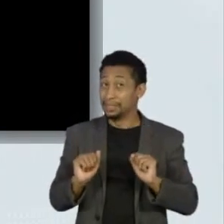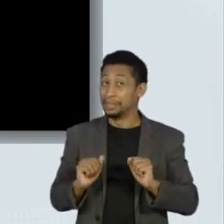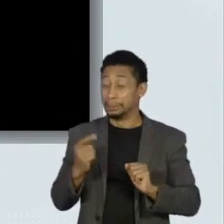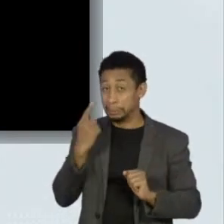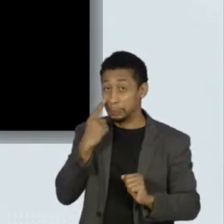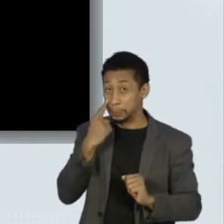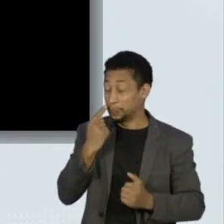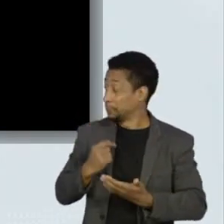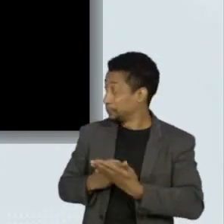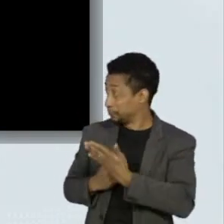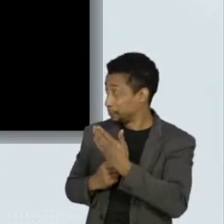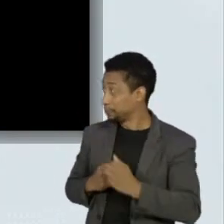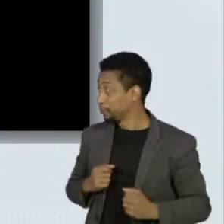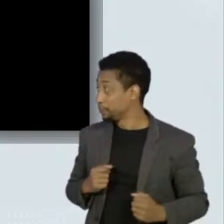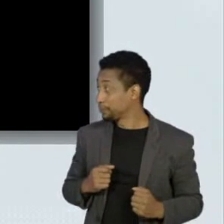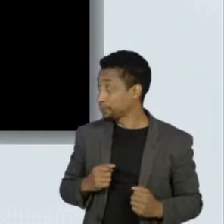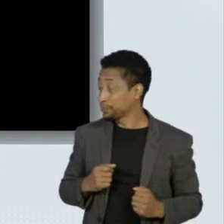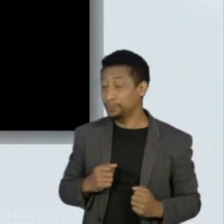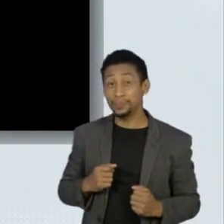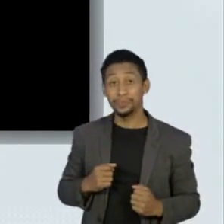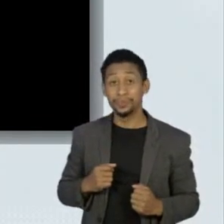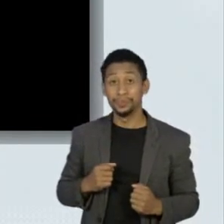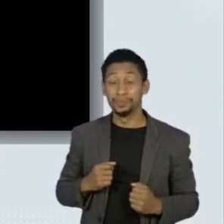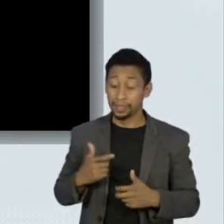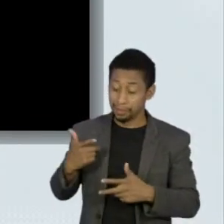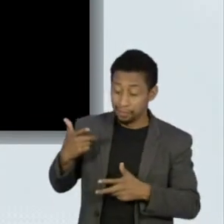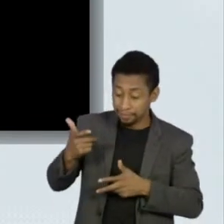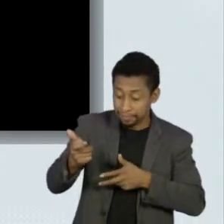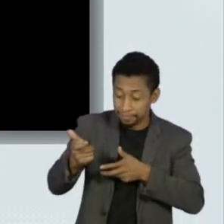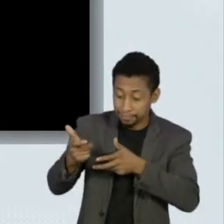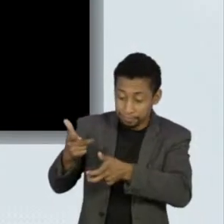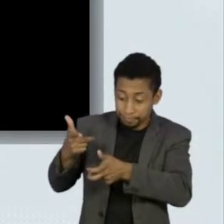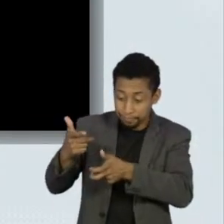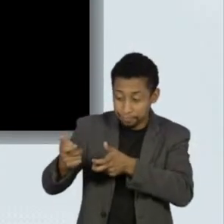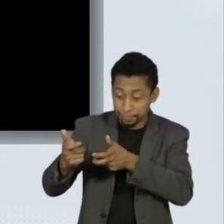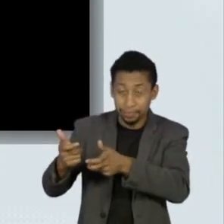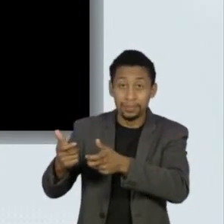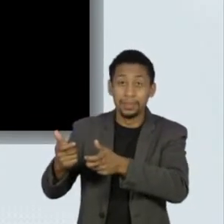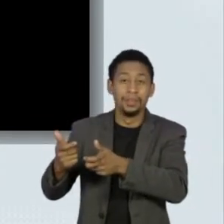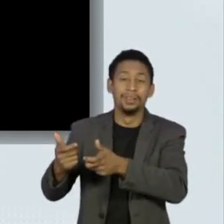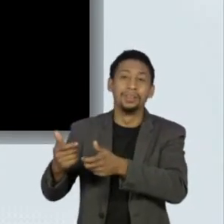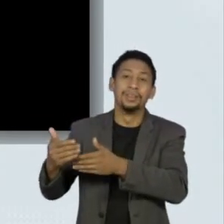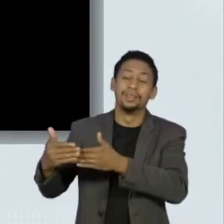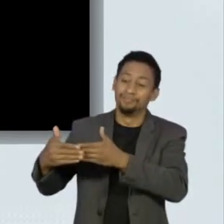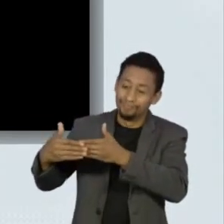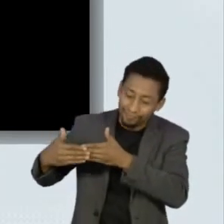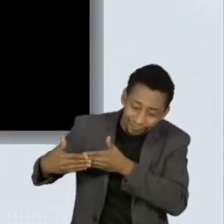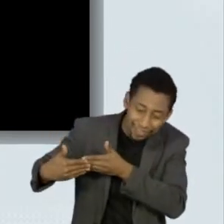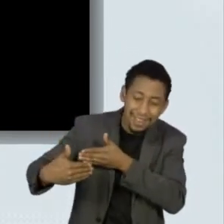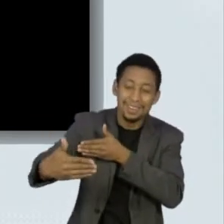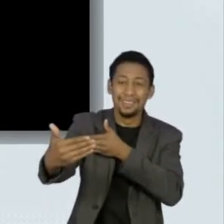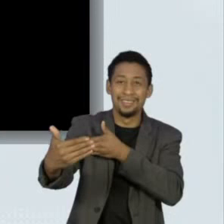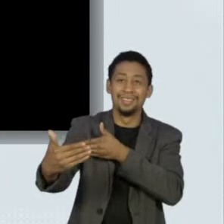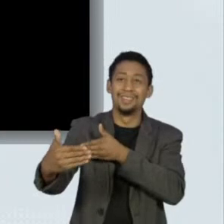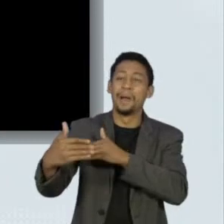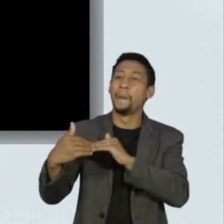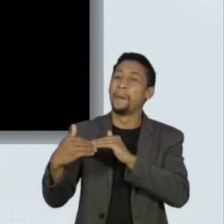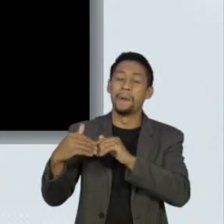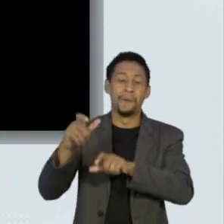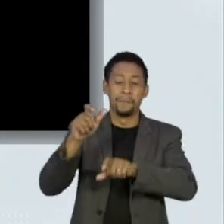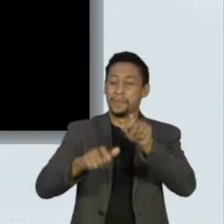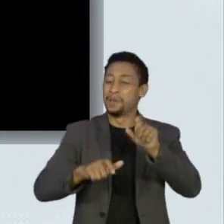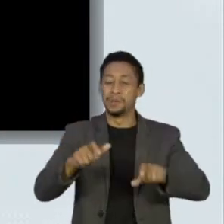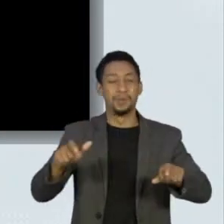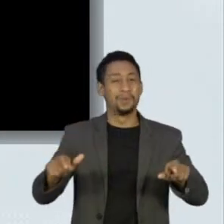aí, nós precisaríamos muito tempo ou muitas pessoas ou ambas as condições